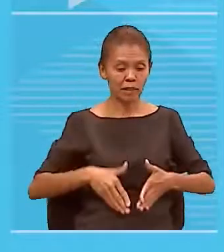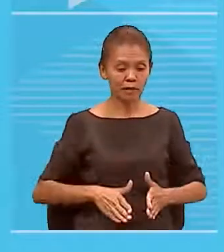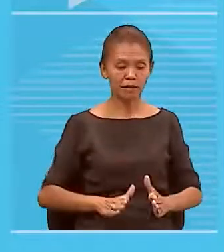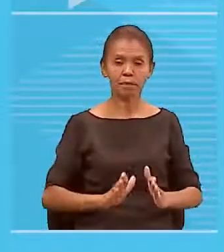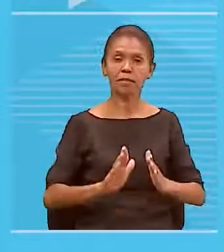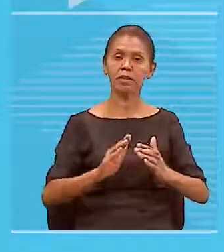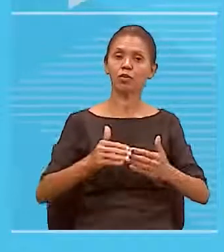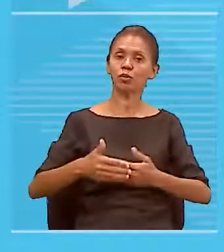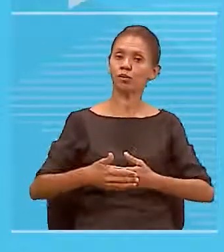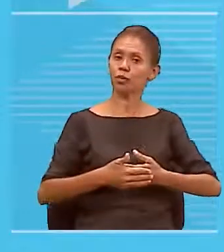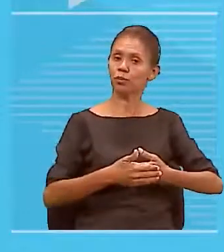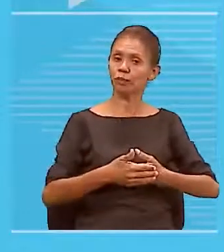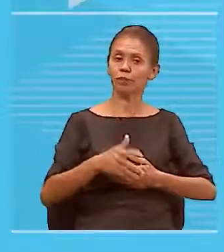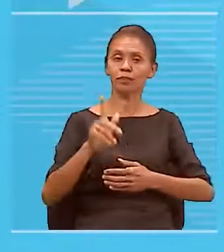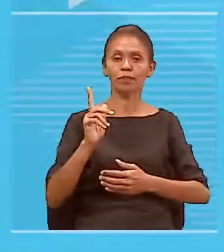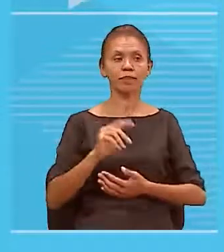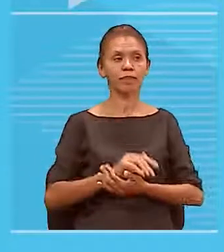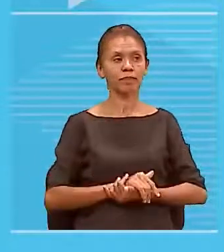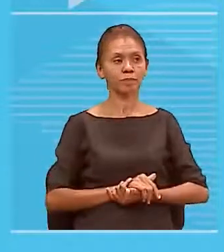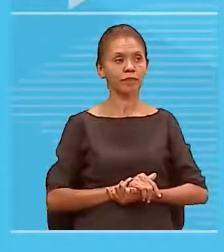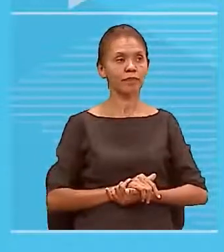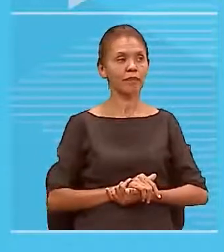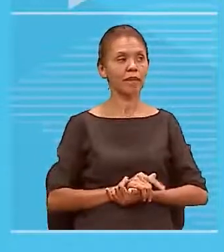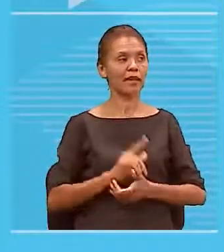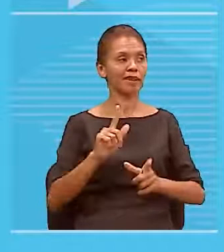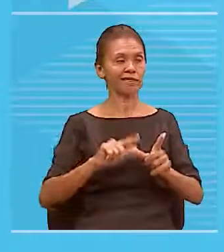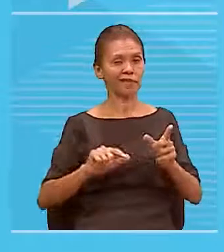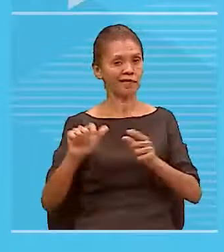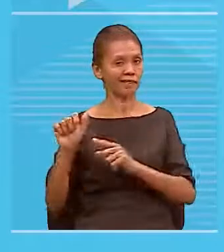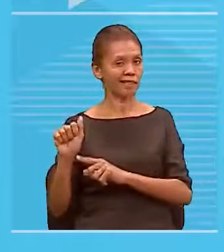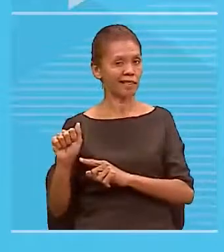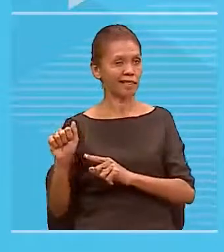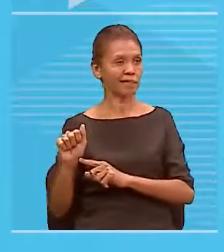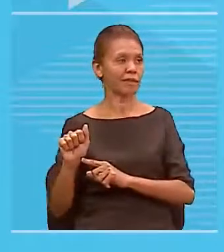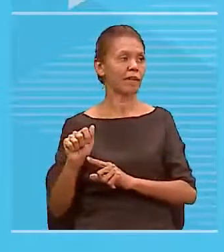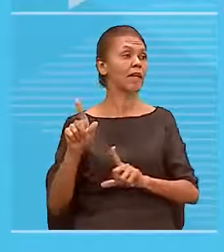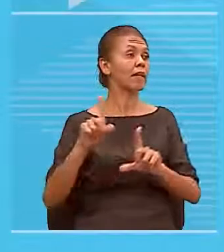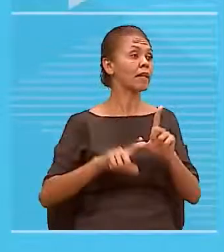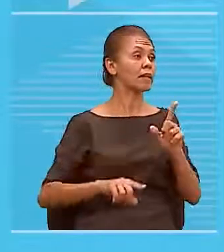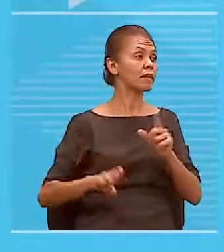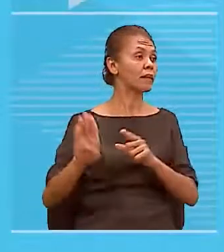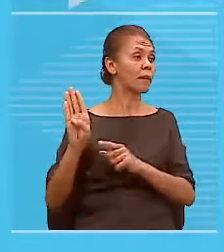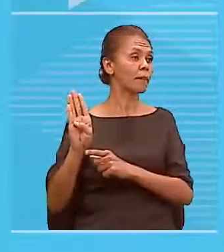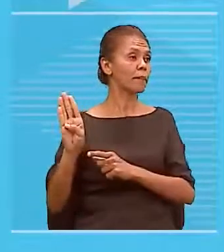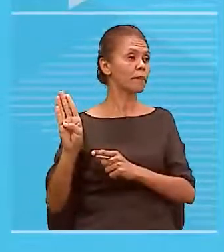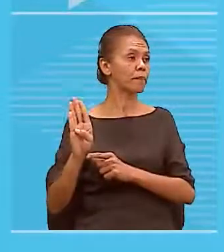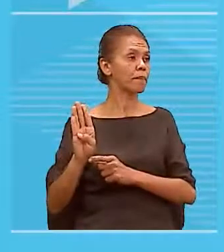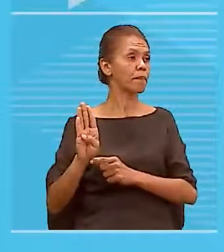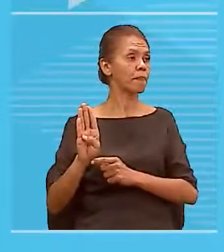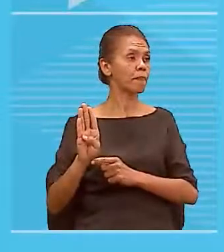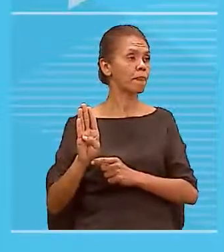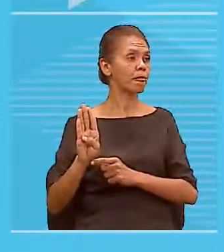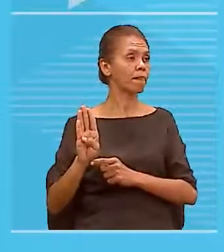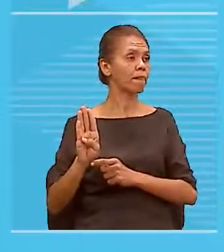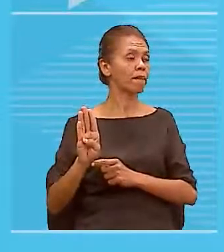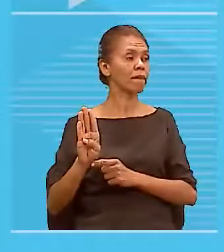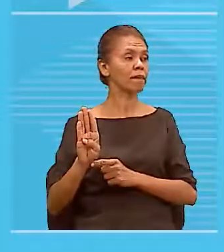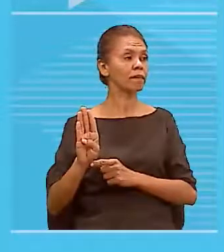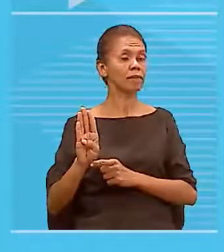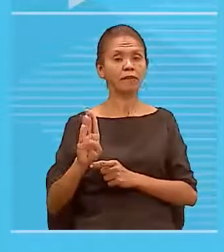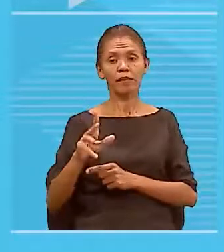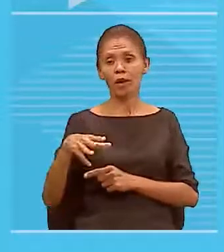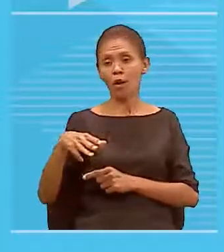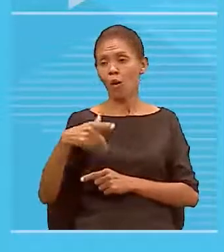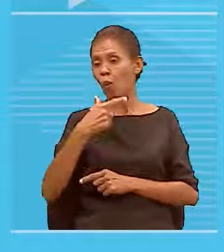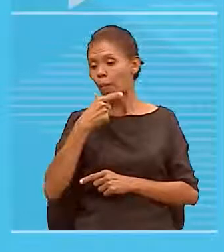eu vou entender dessa forma a letra a letra b o fato de Mauro a ver